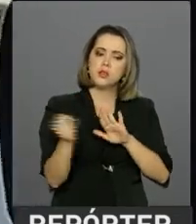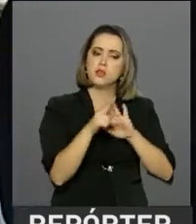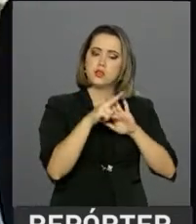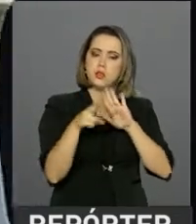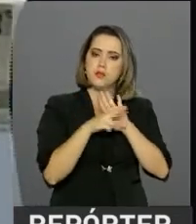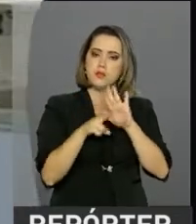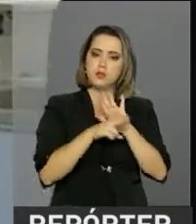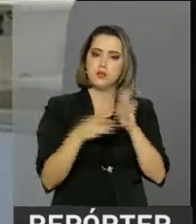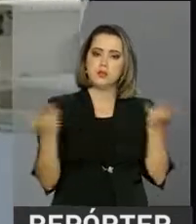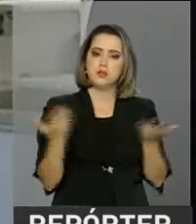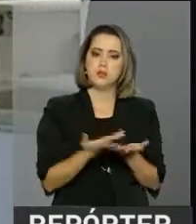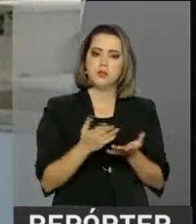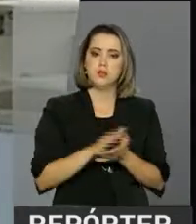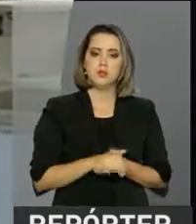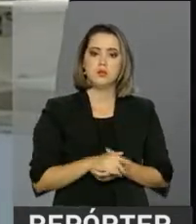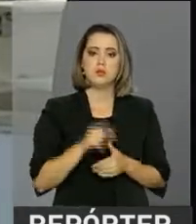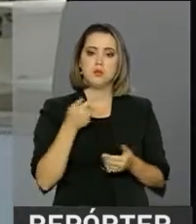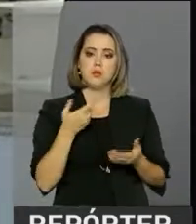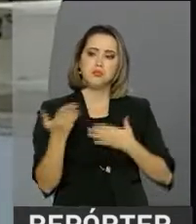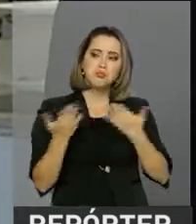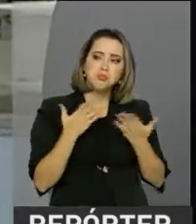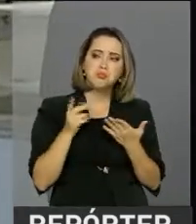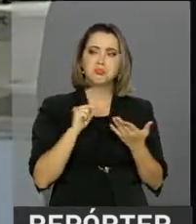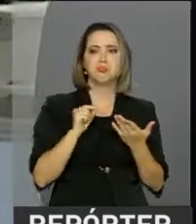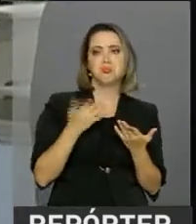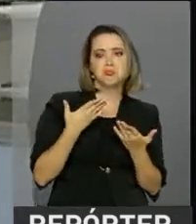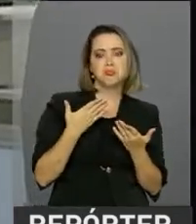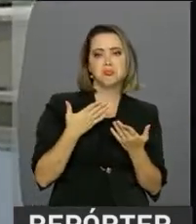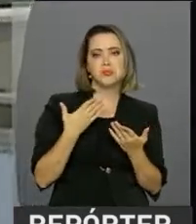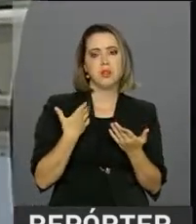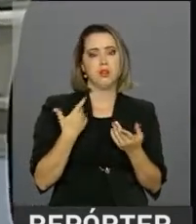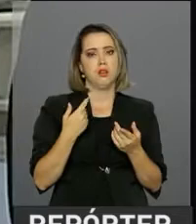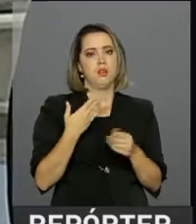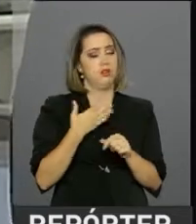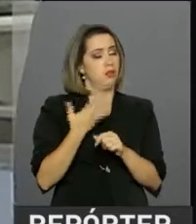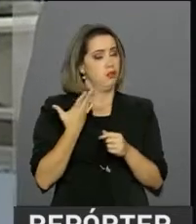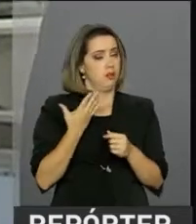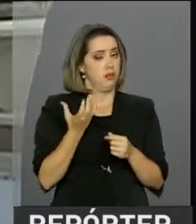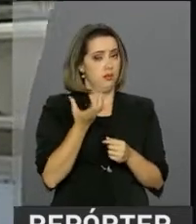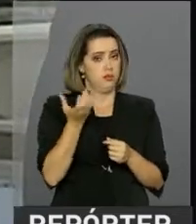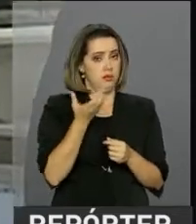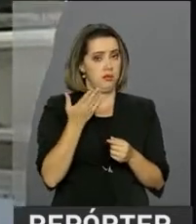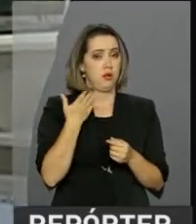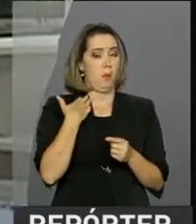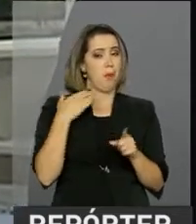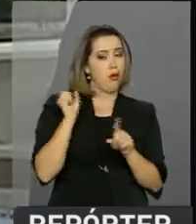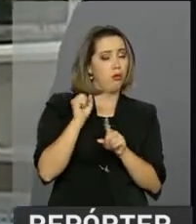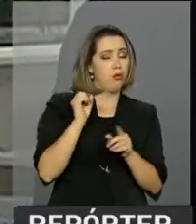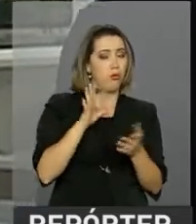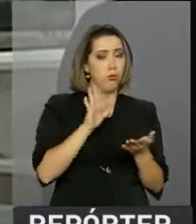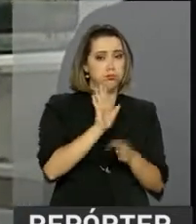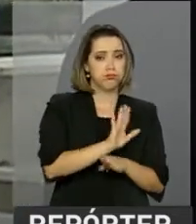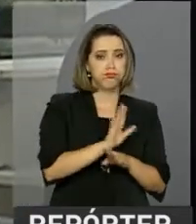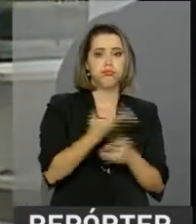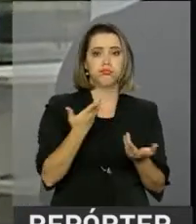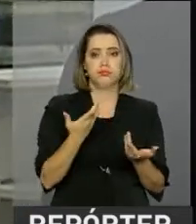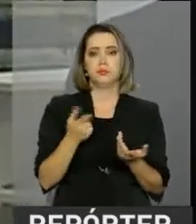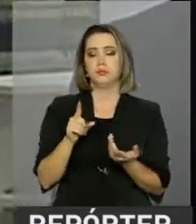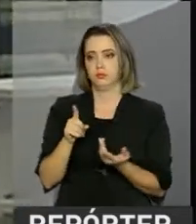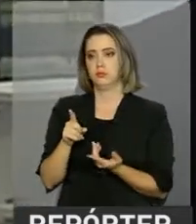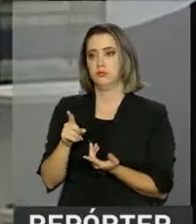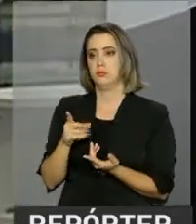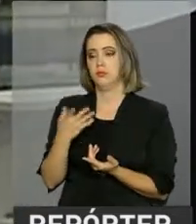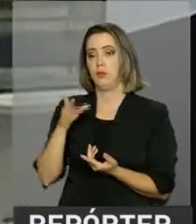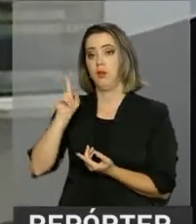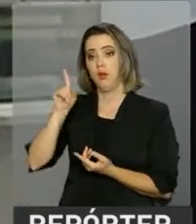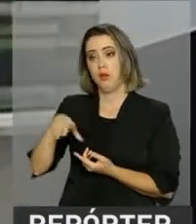o crédito rotativo e tentar negociar com o banco vale vale a pena sim é uma atitude benéfica do governo é